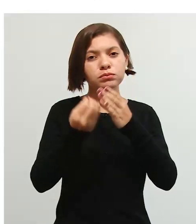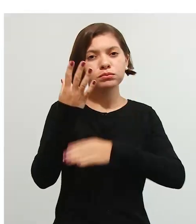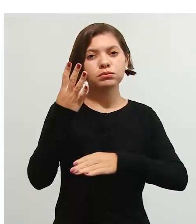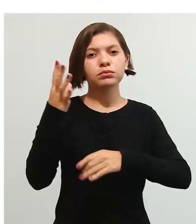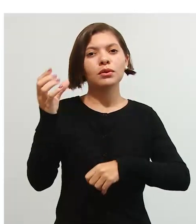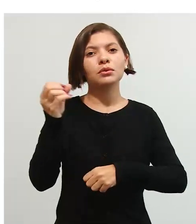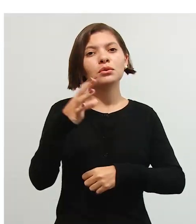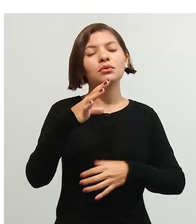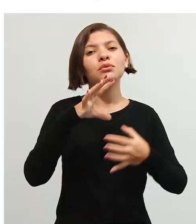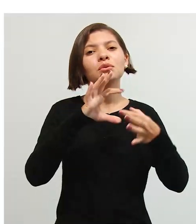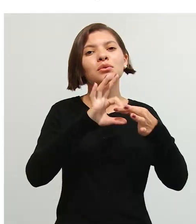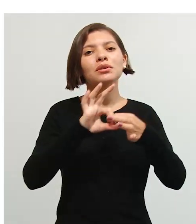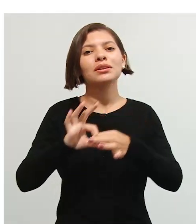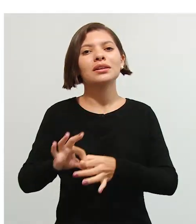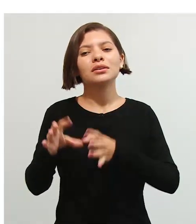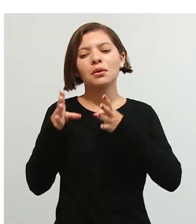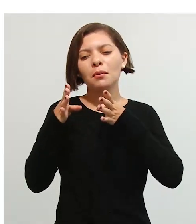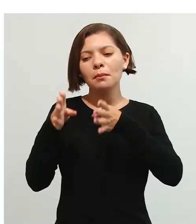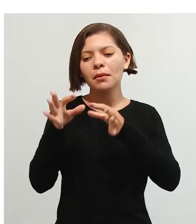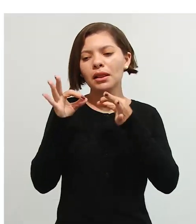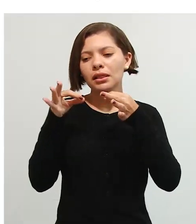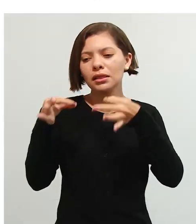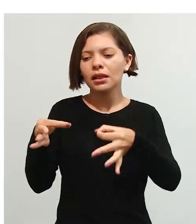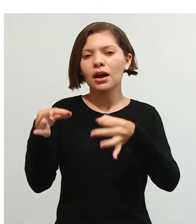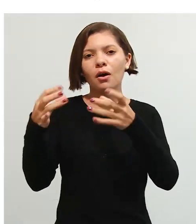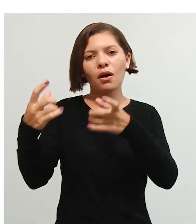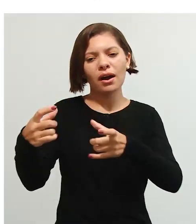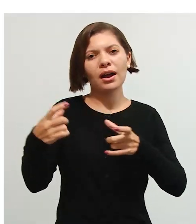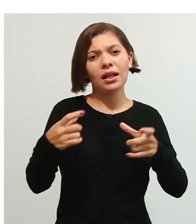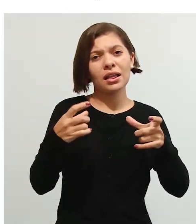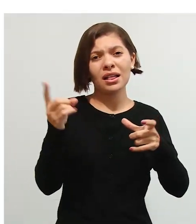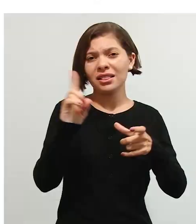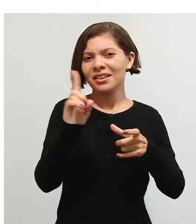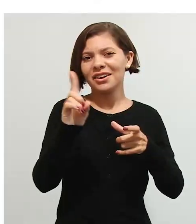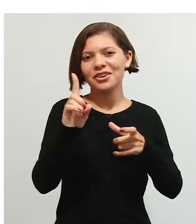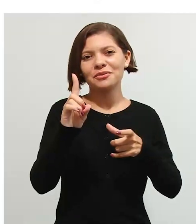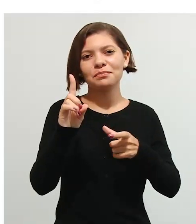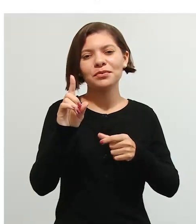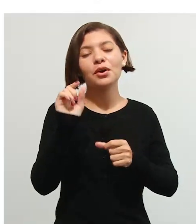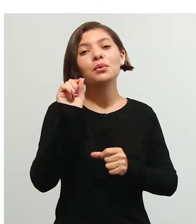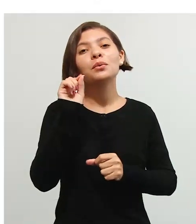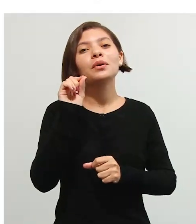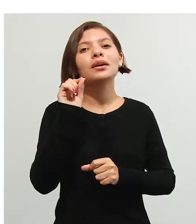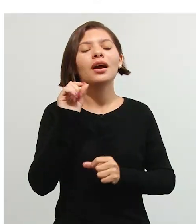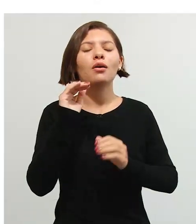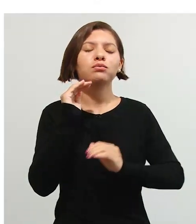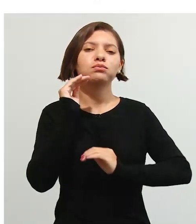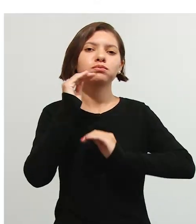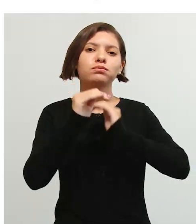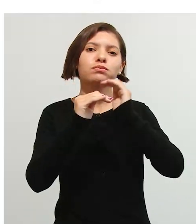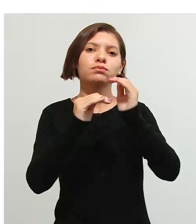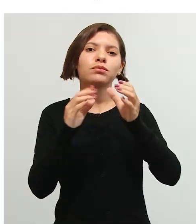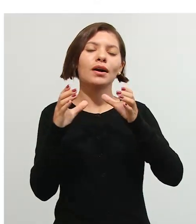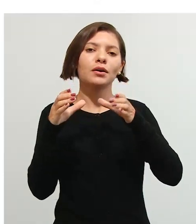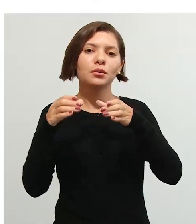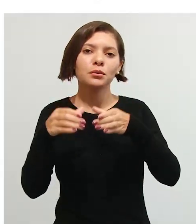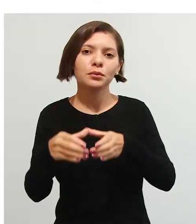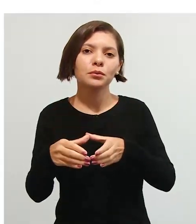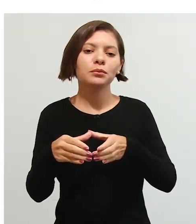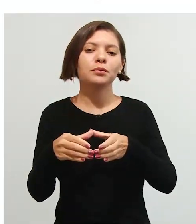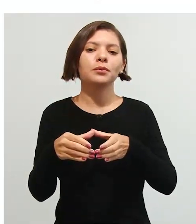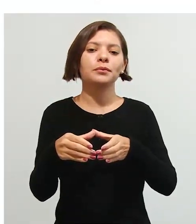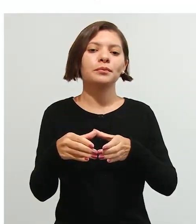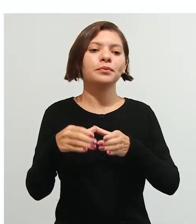novo contexto, porque o central não são os espaços e nem a produção, mas são os processos